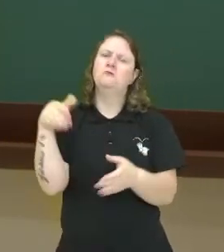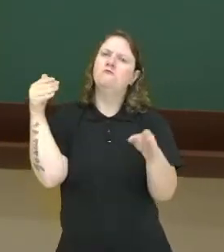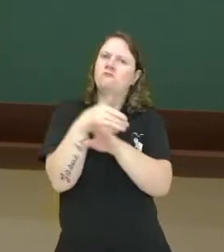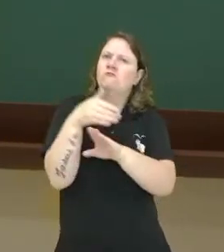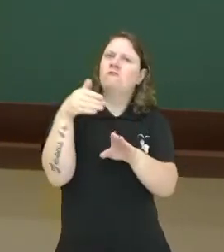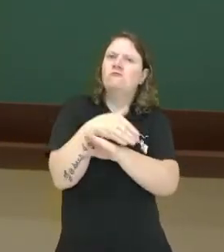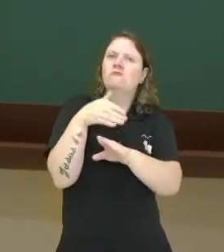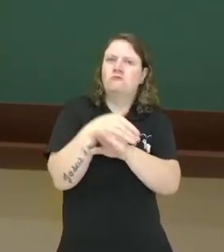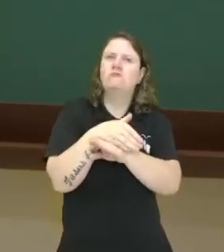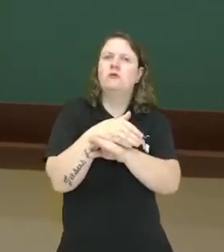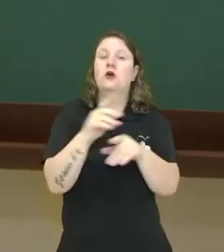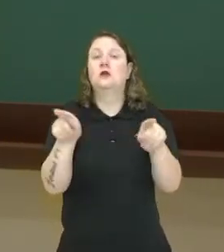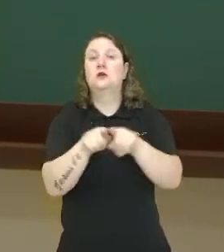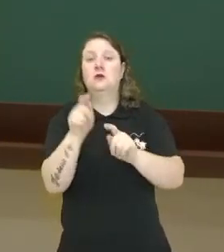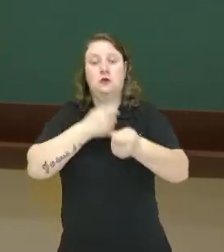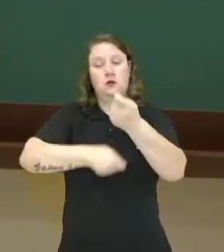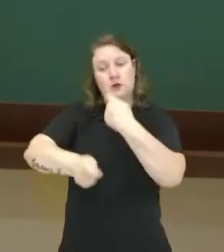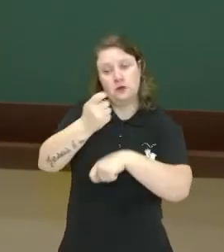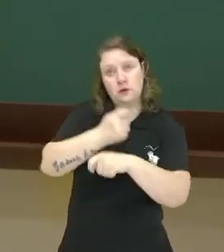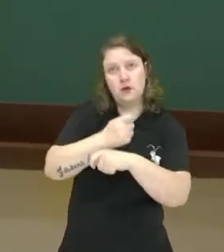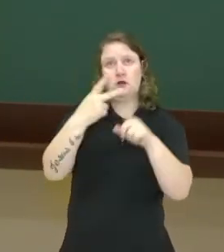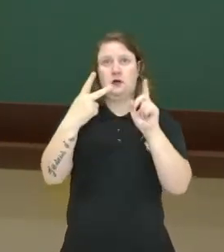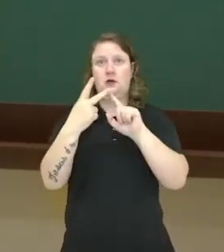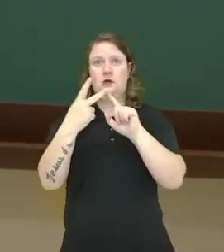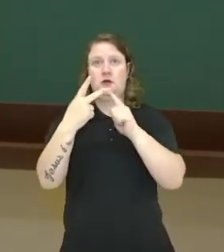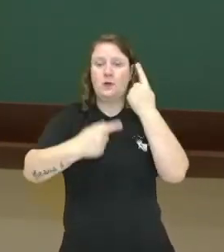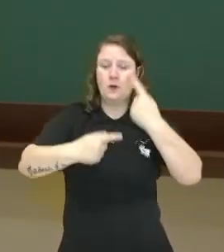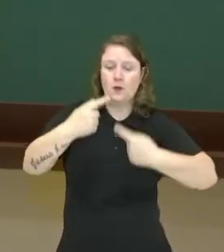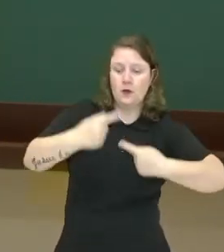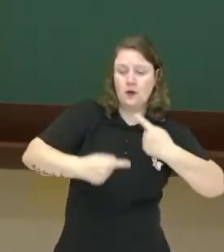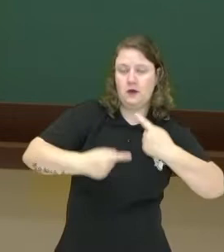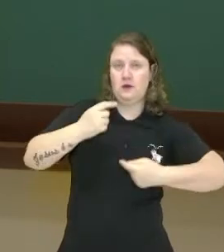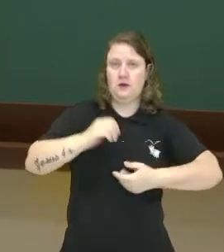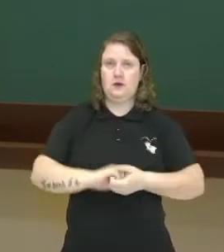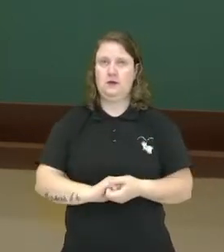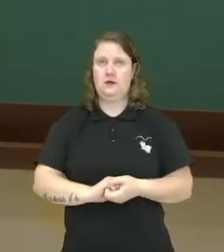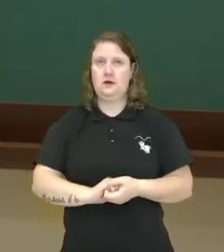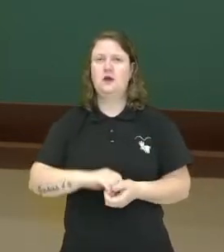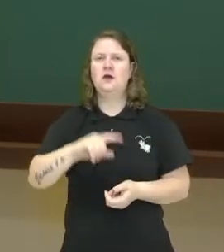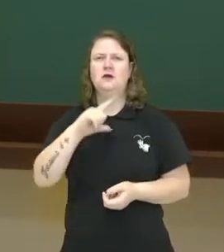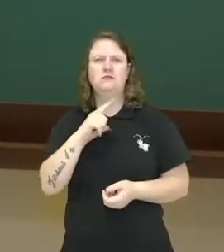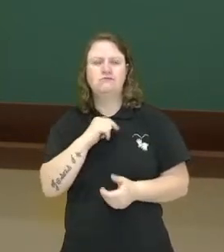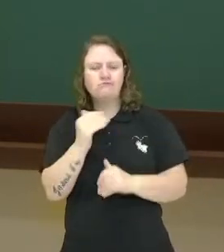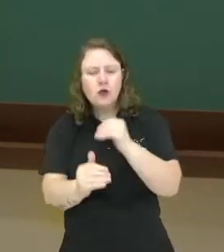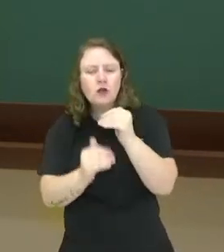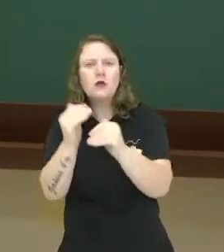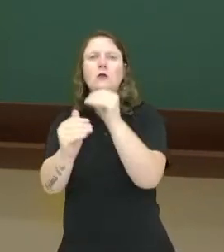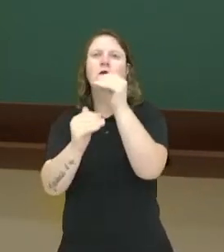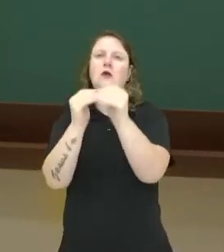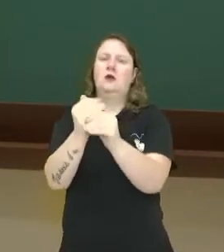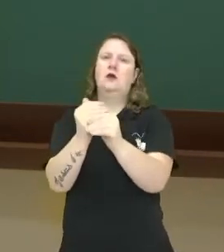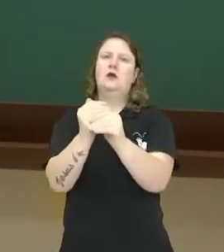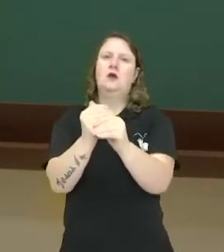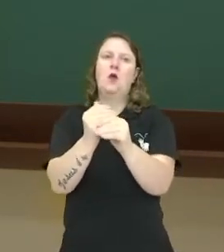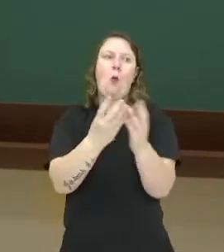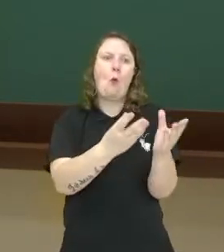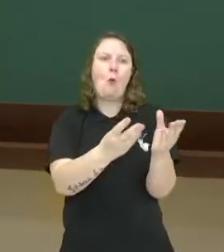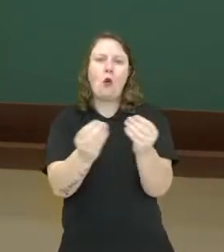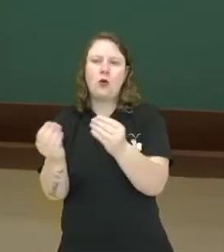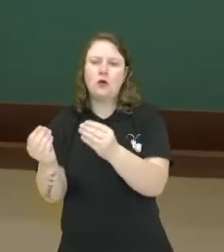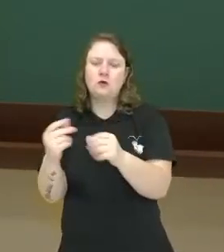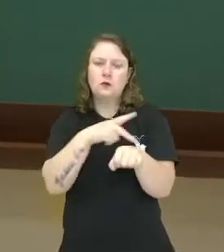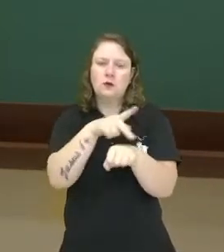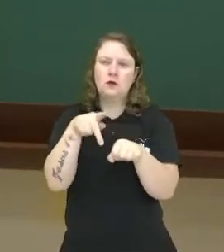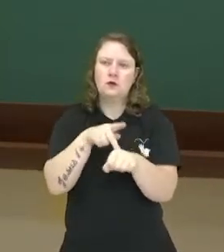A economia, a política, né? Se eu tenho um desenvolvimento econômico acentuado de um conjunto de países, eles